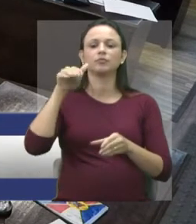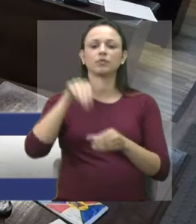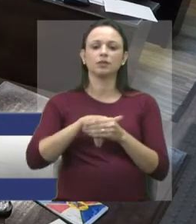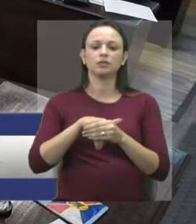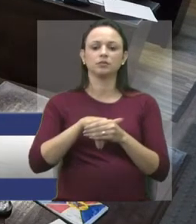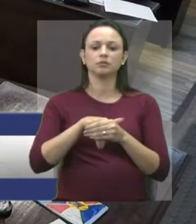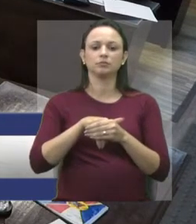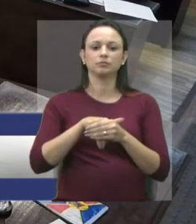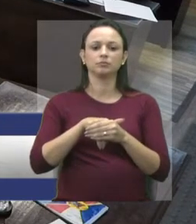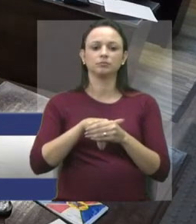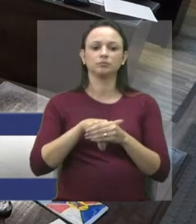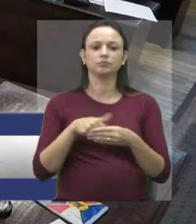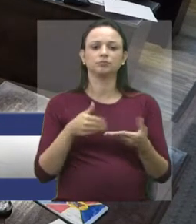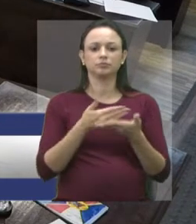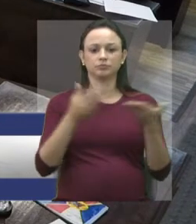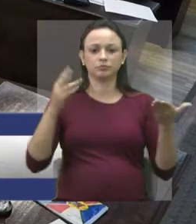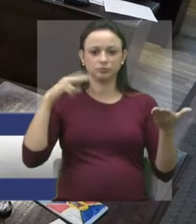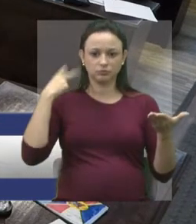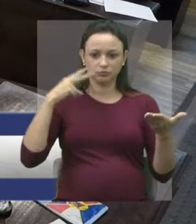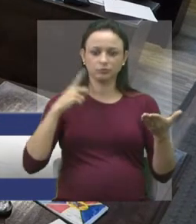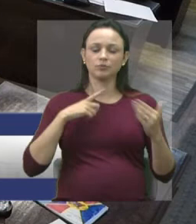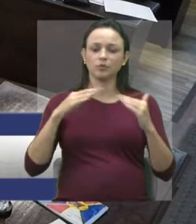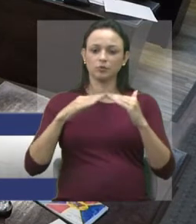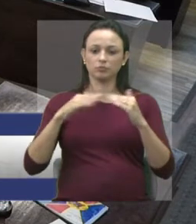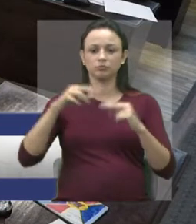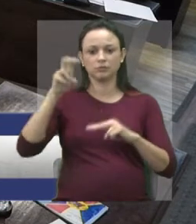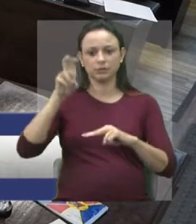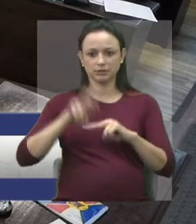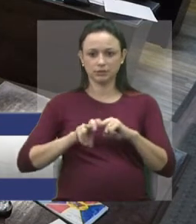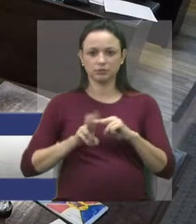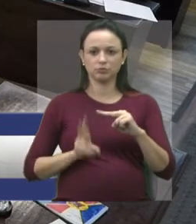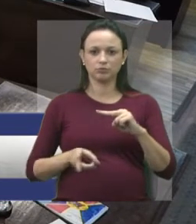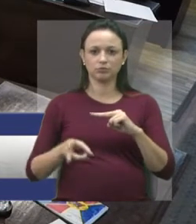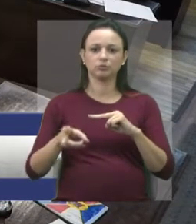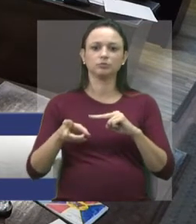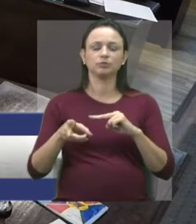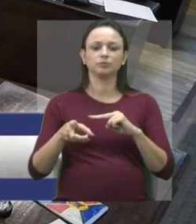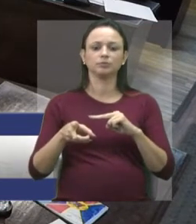votação. Os senhores vereadores, se estiverem de acordo, permaneçam como estão.